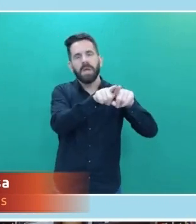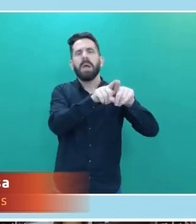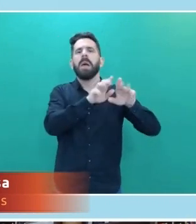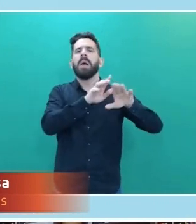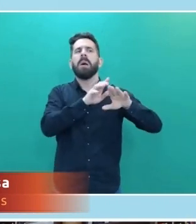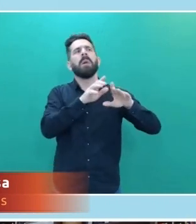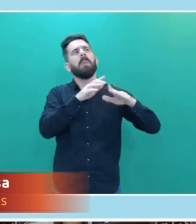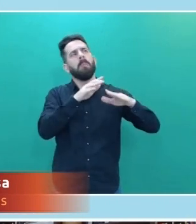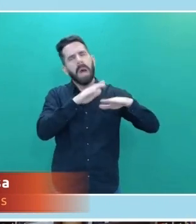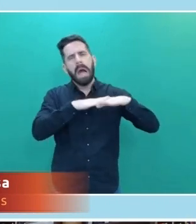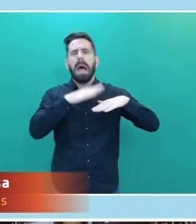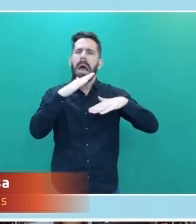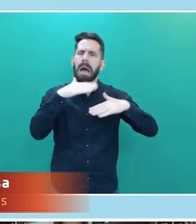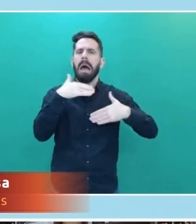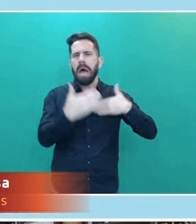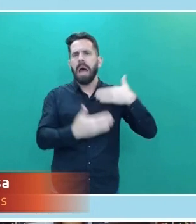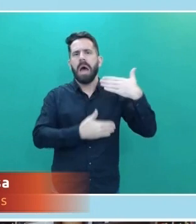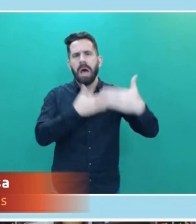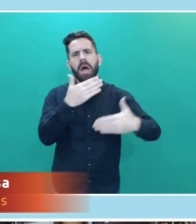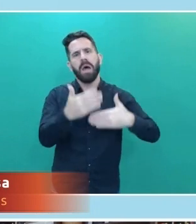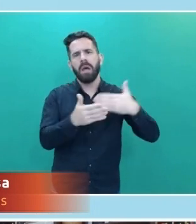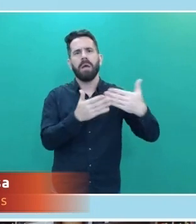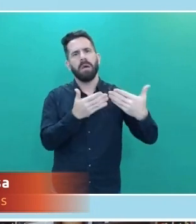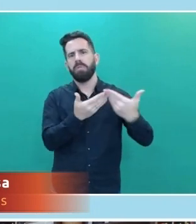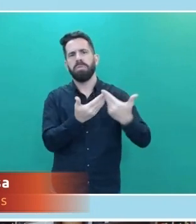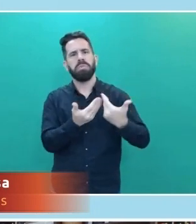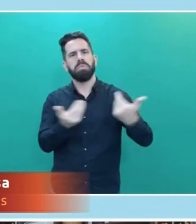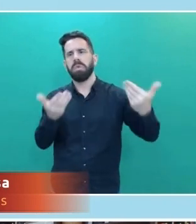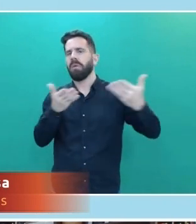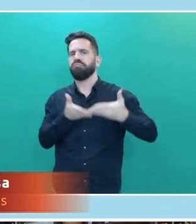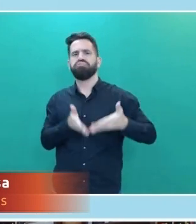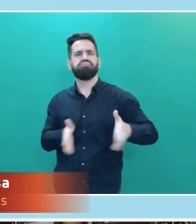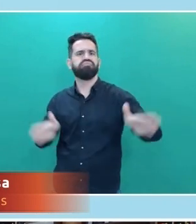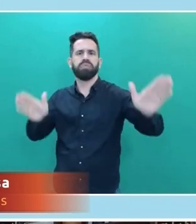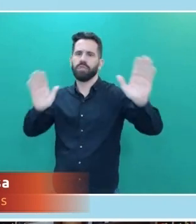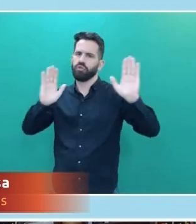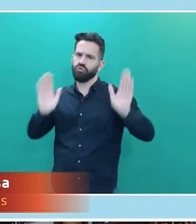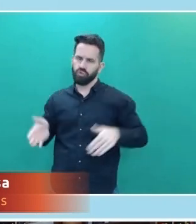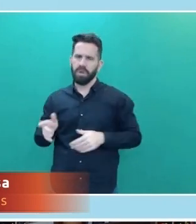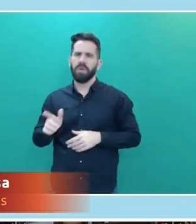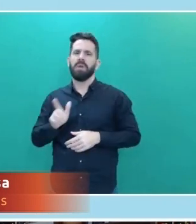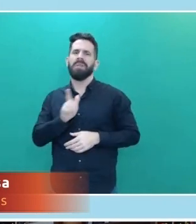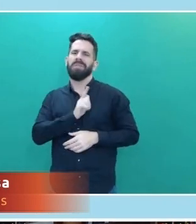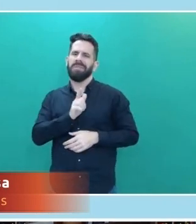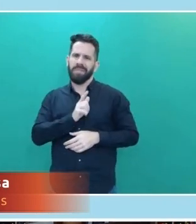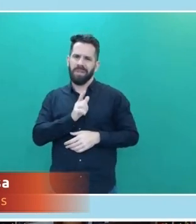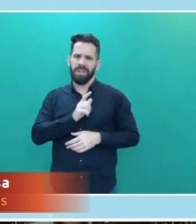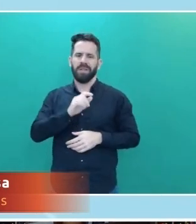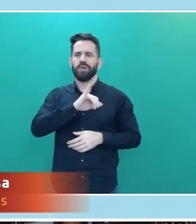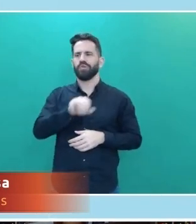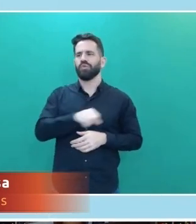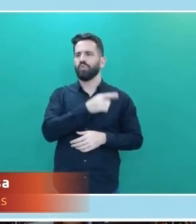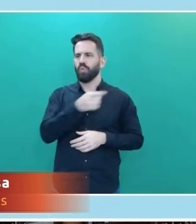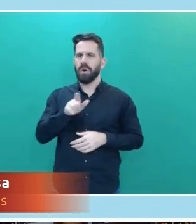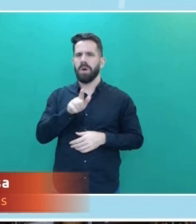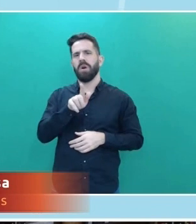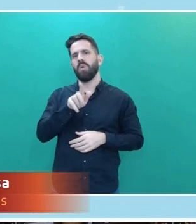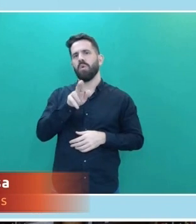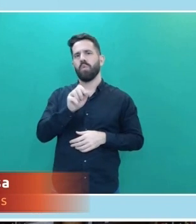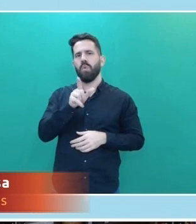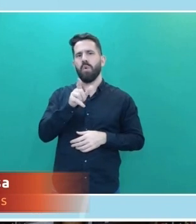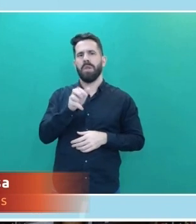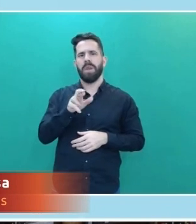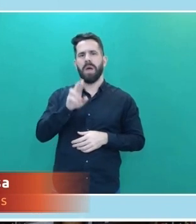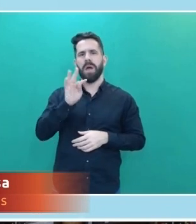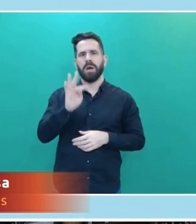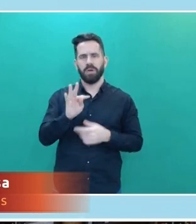grande marco principal na política externa independente do João Goulart e Jânio Quadros, e depois nos regimes